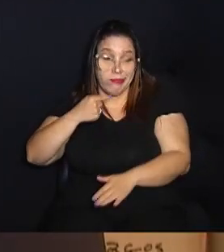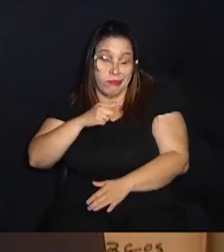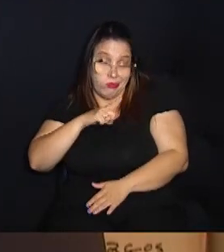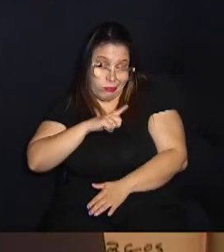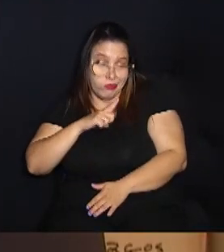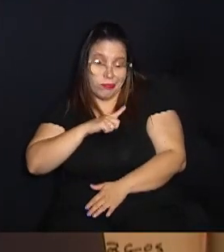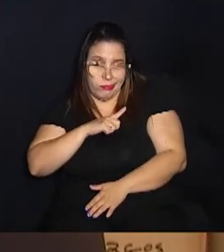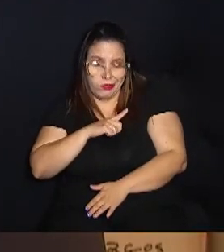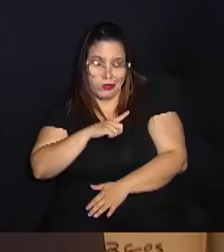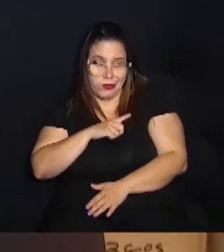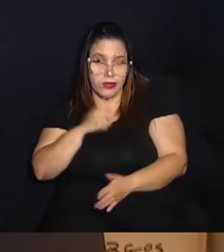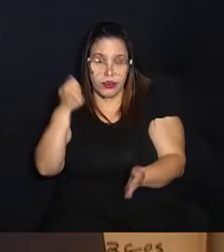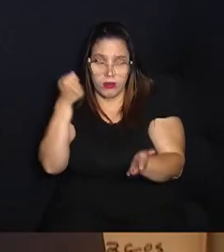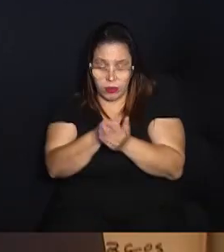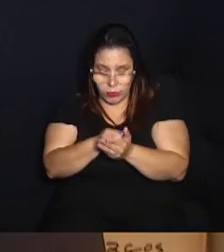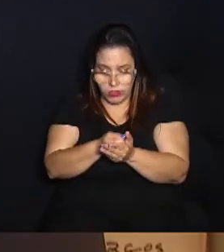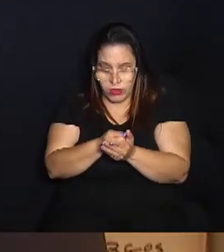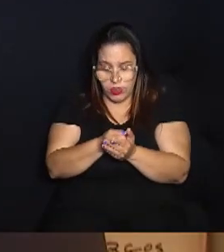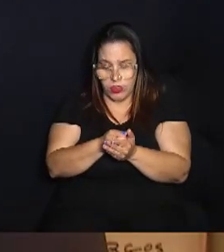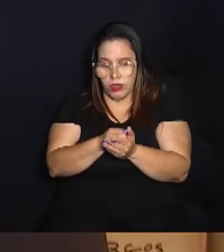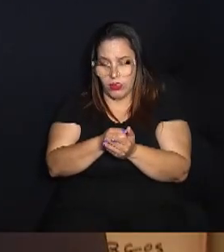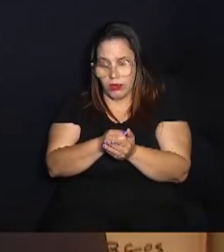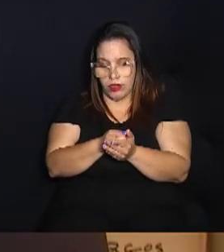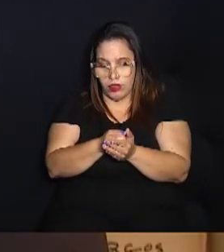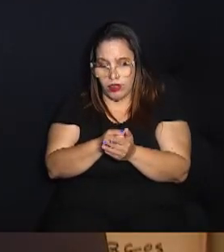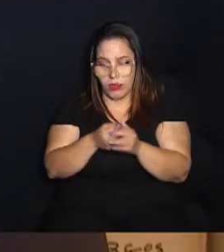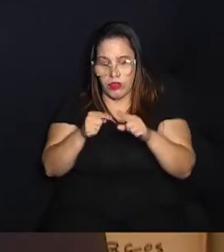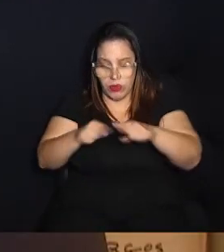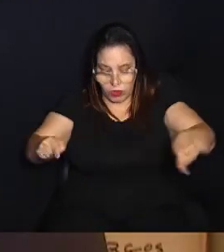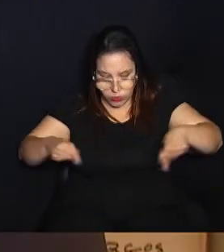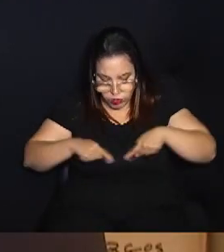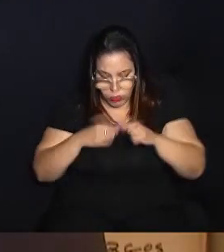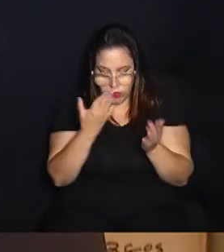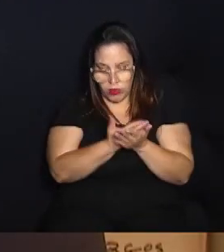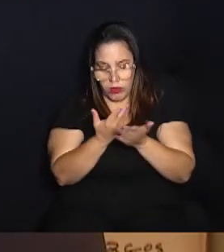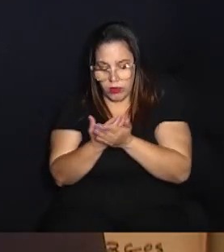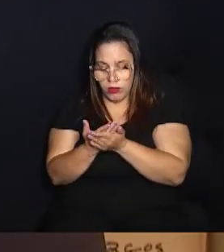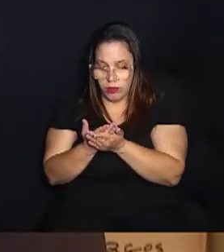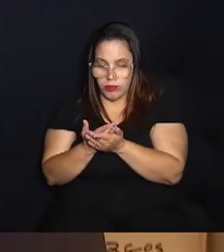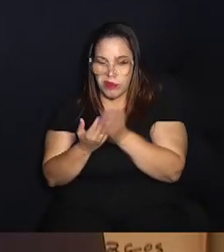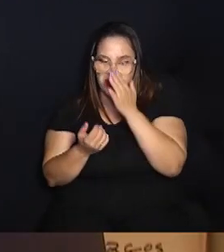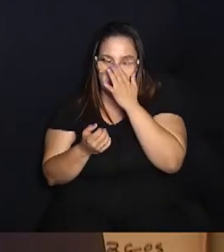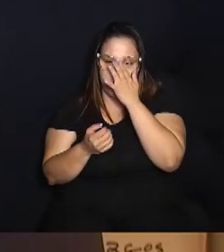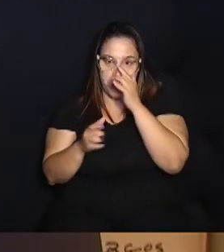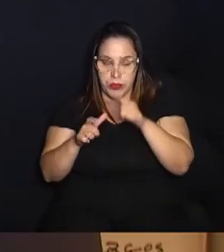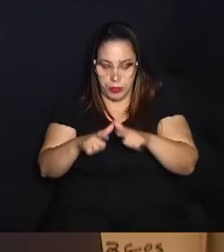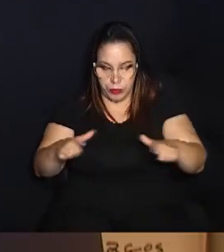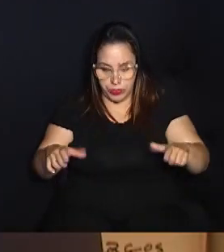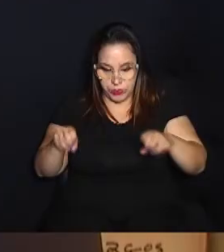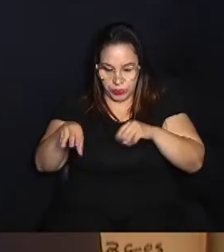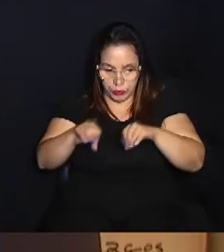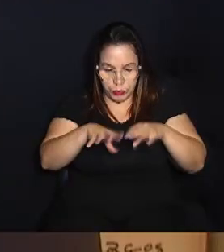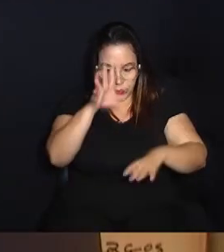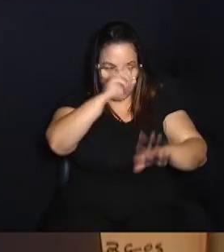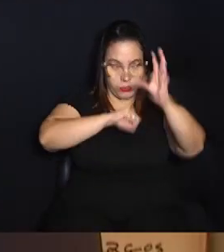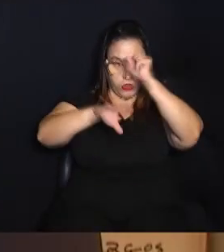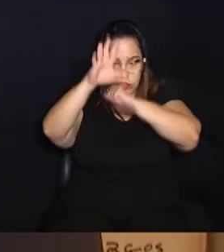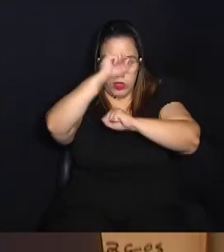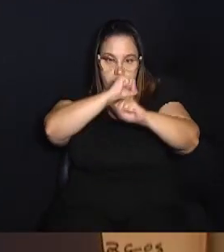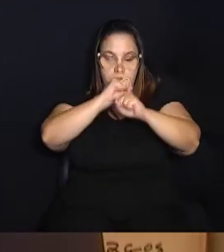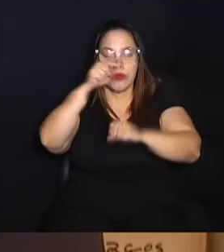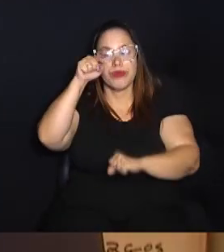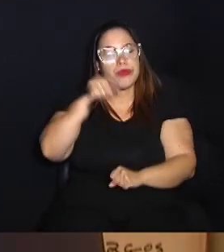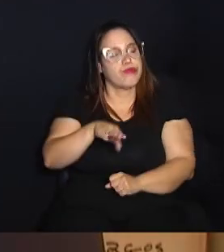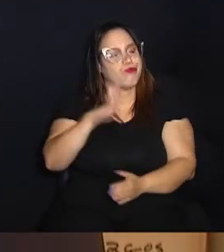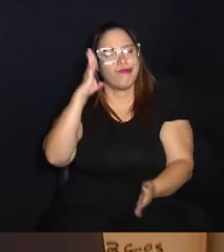aí um marco na democratização da sala de aula, a democratização no espaço de ensinar e aprender. Esse é um